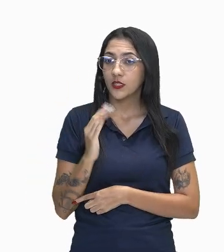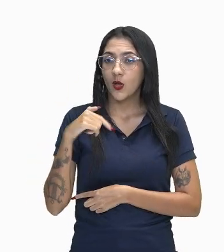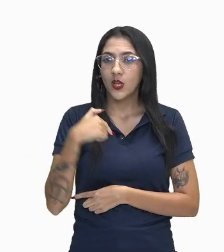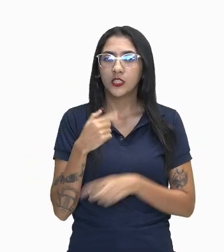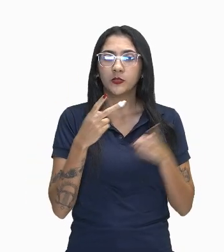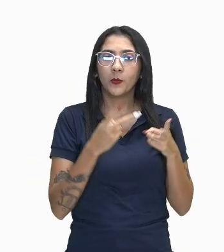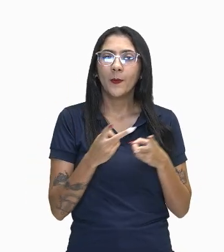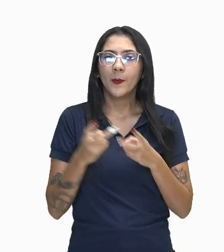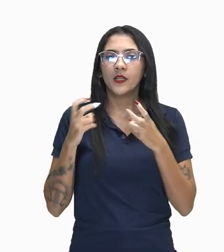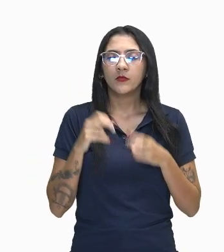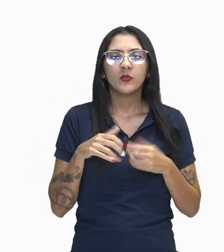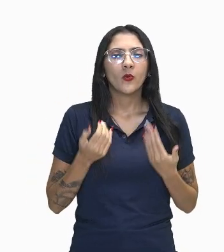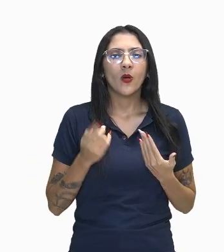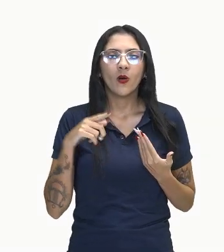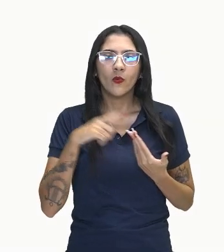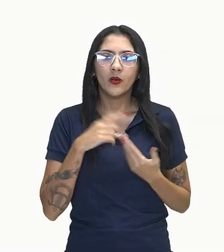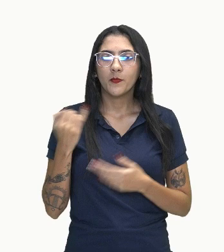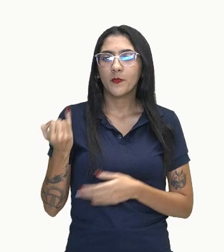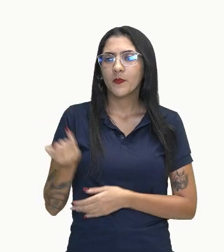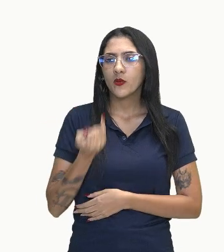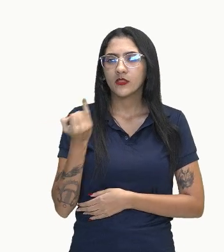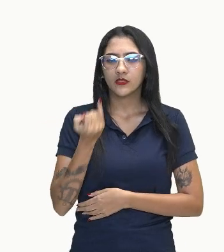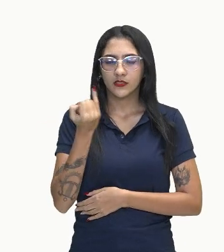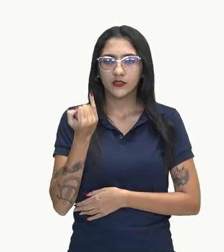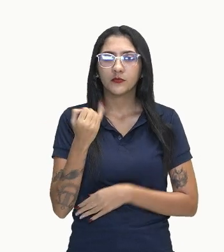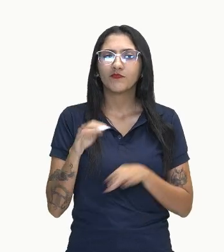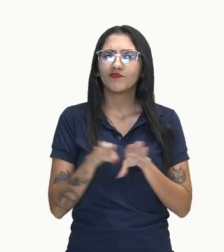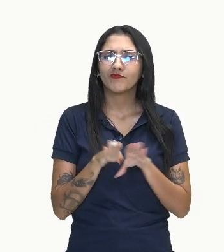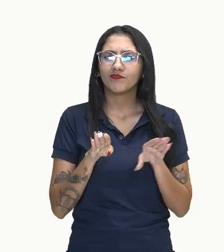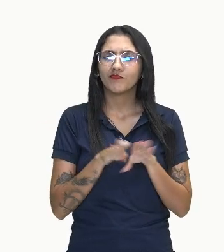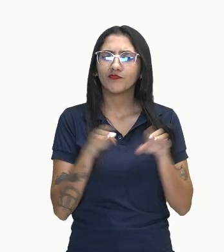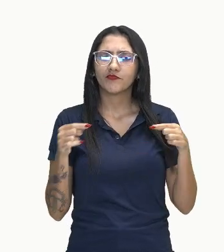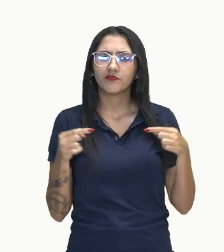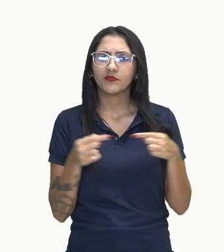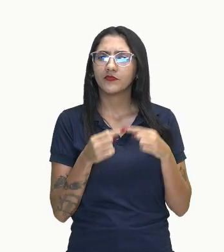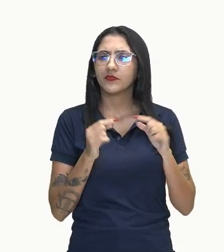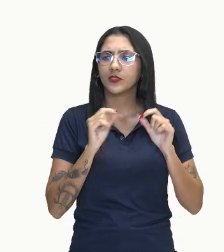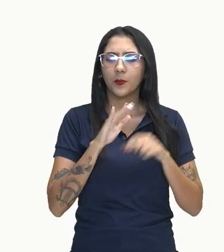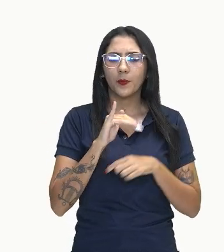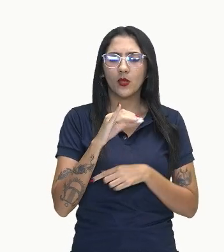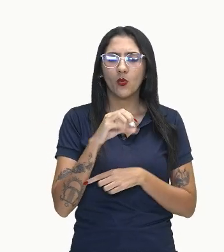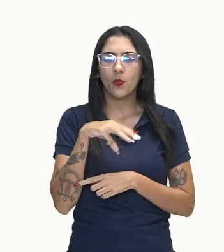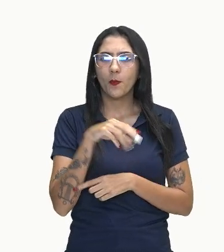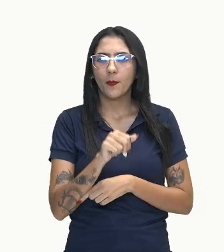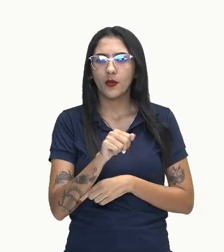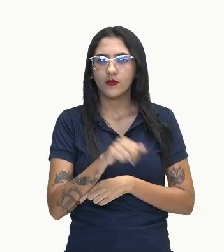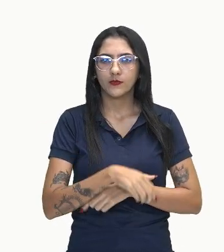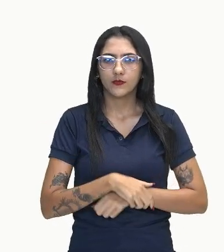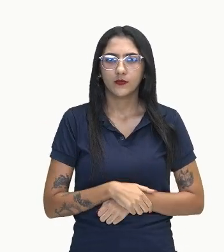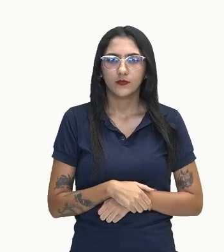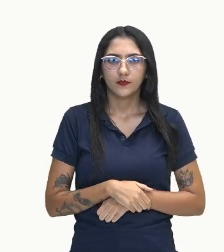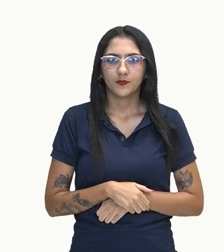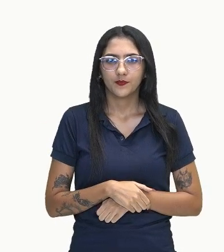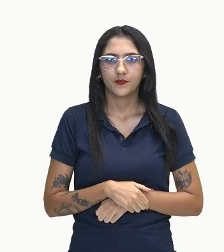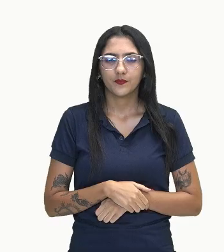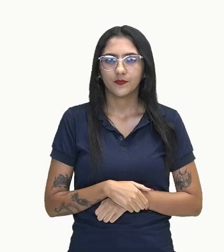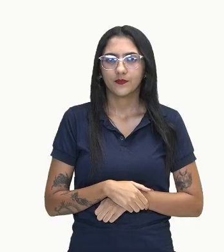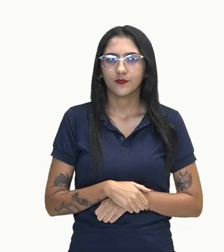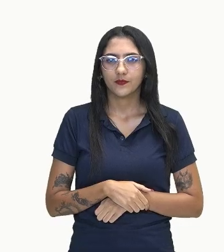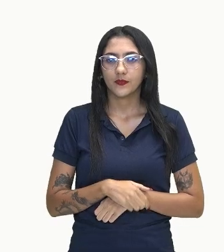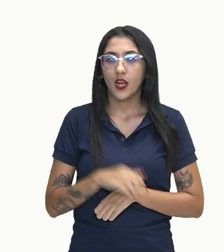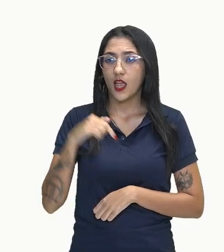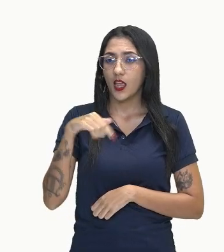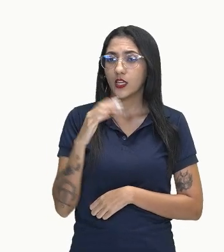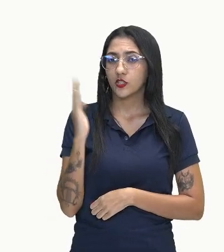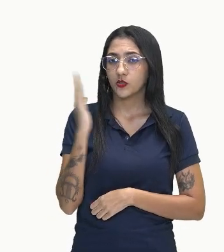aí a importância também, que é muito ligado também aos biomas. No Brasil, gente, nós vamos